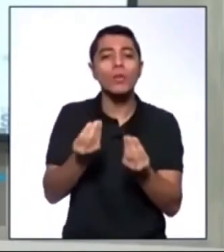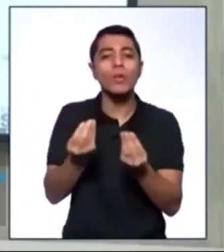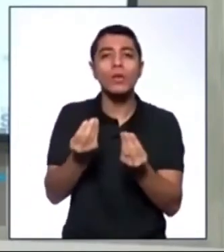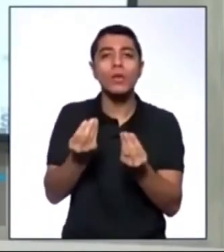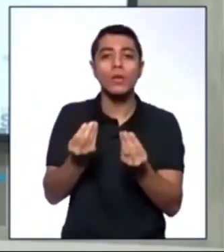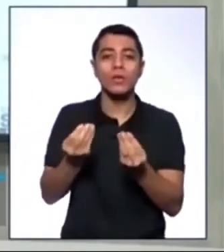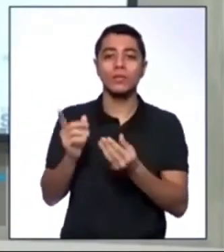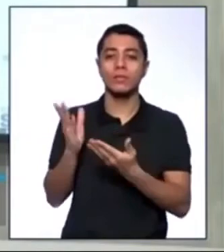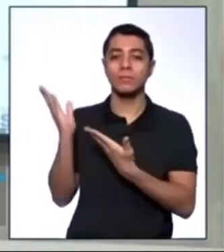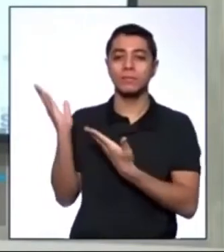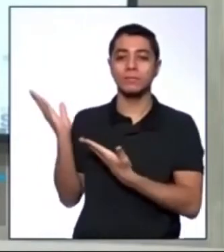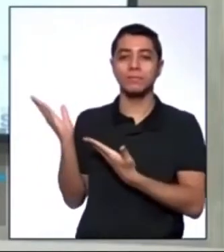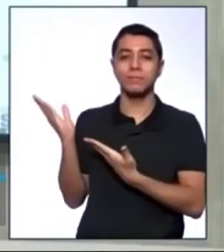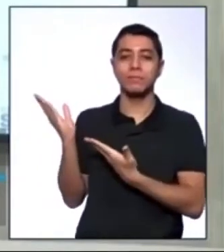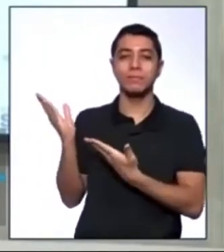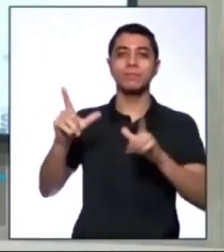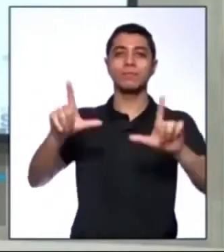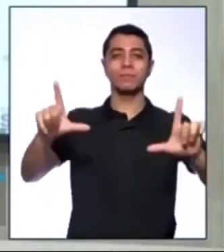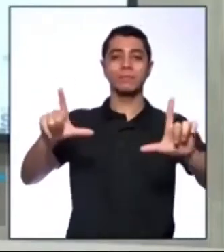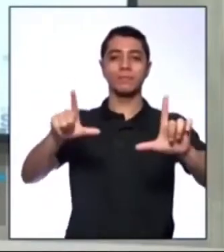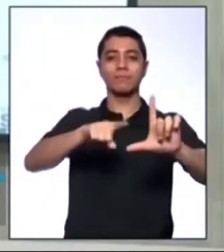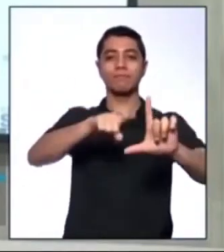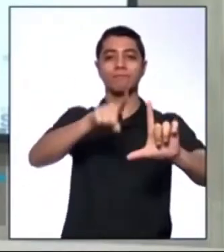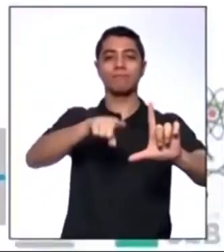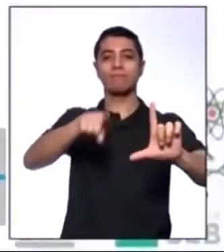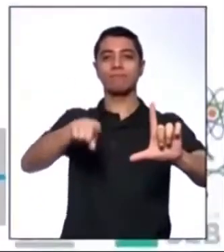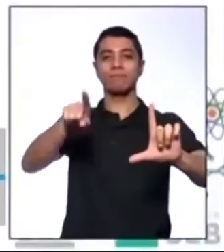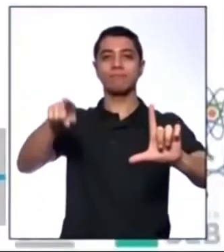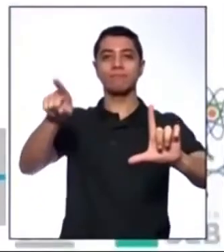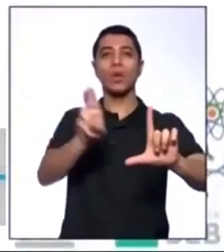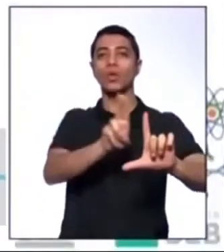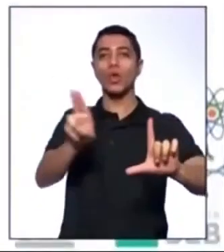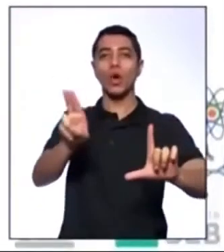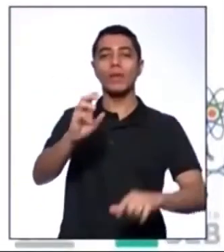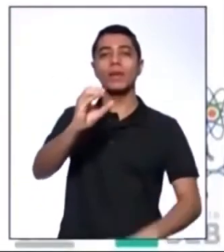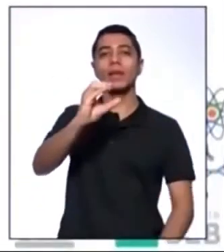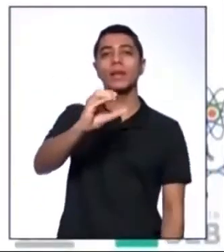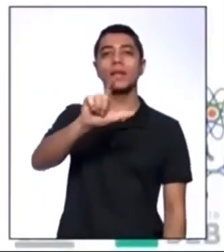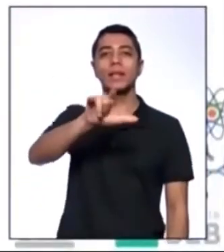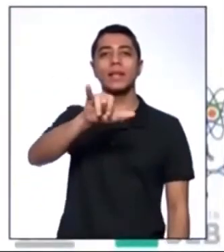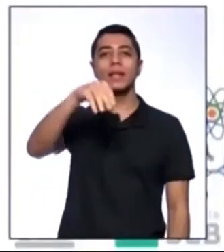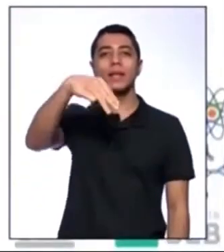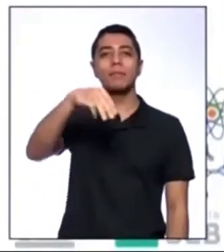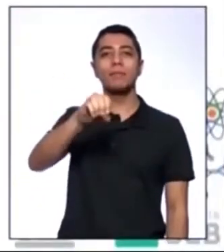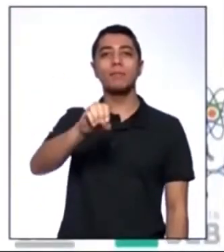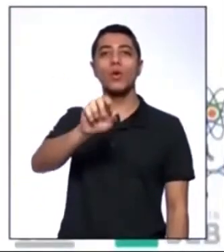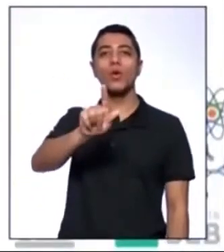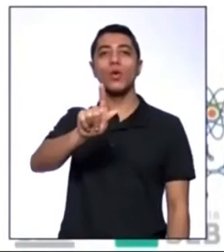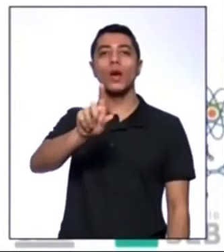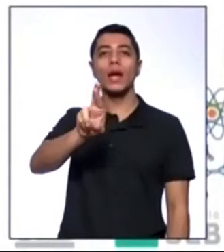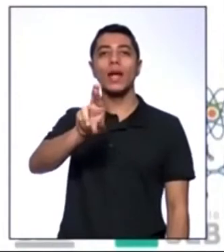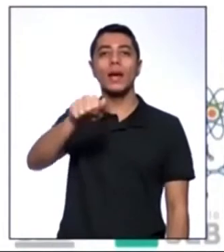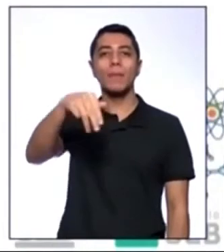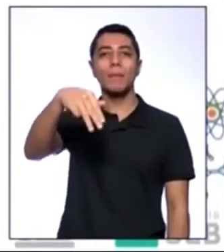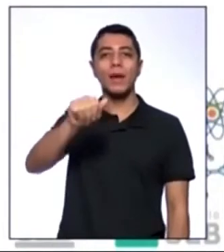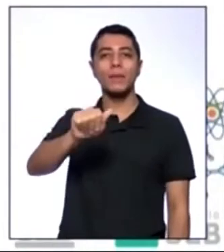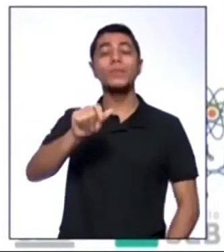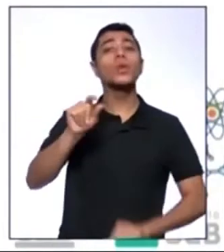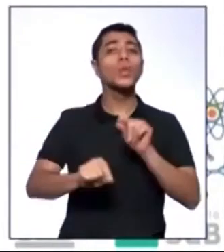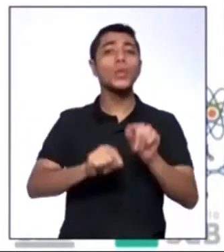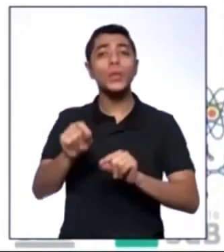desses climogramas. E o que é climograma? Climograma é o gráfico que permite a compreensão do perfil da